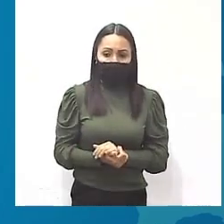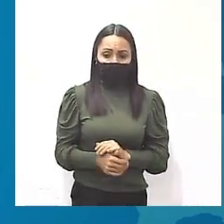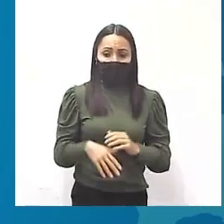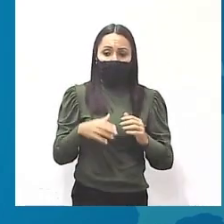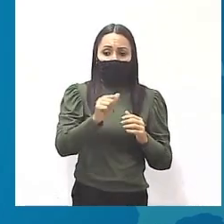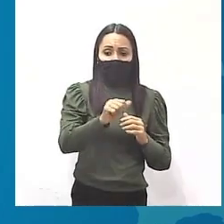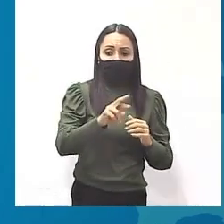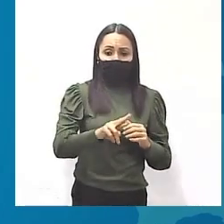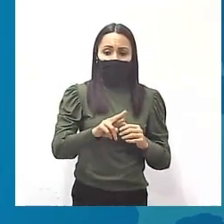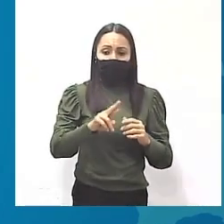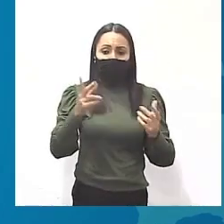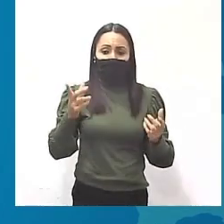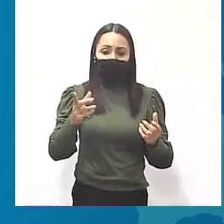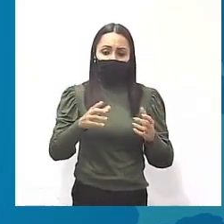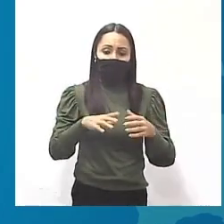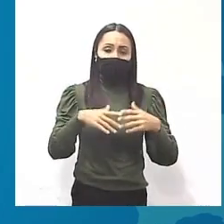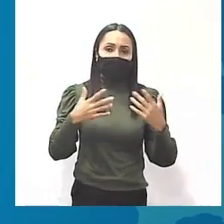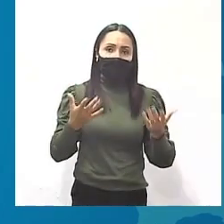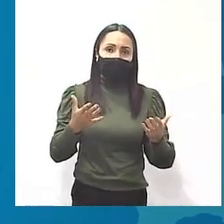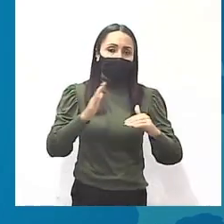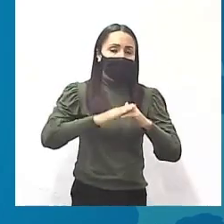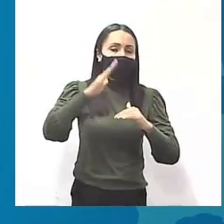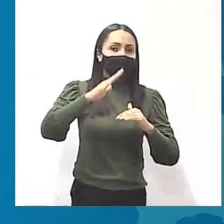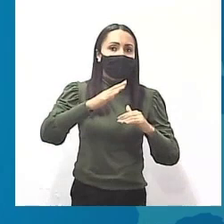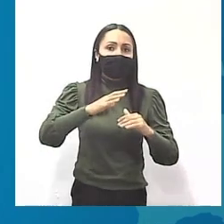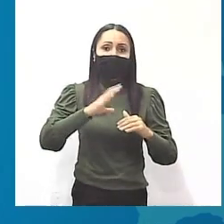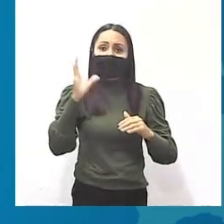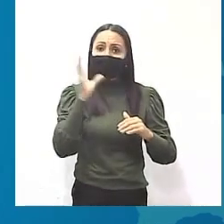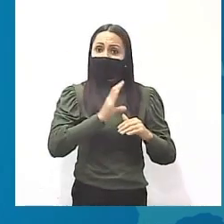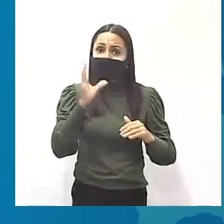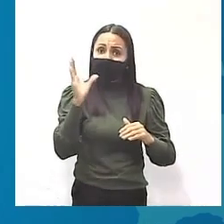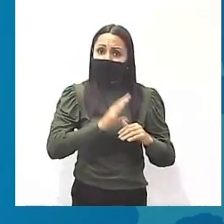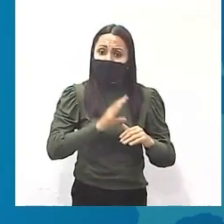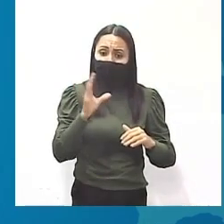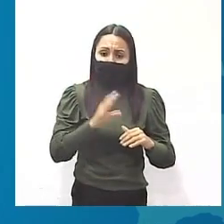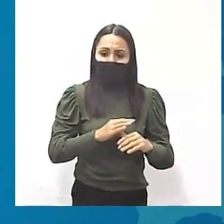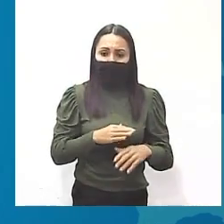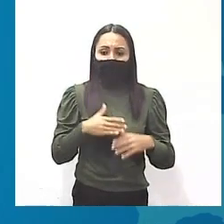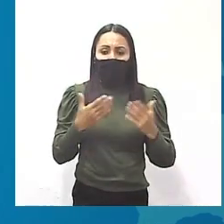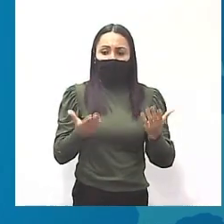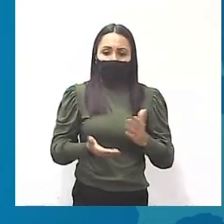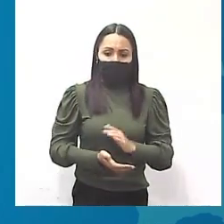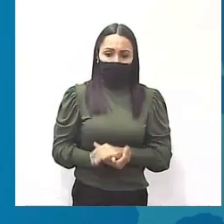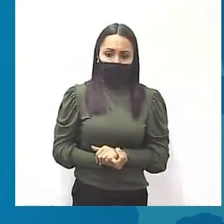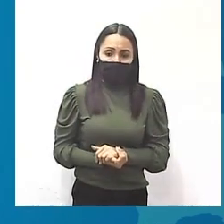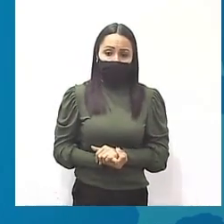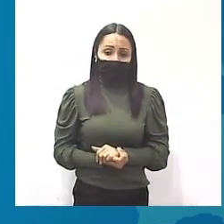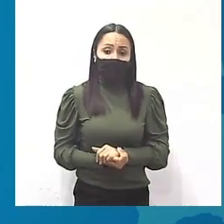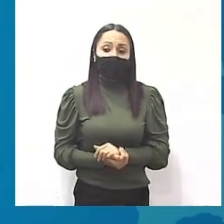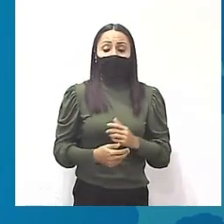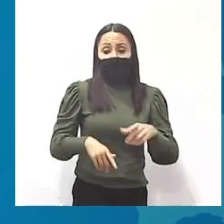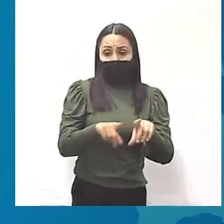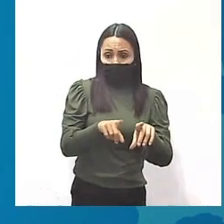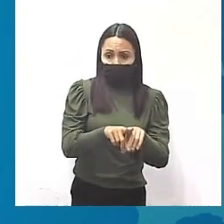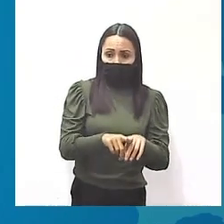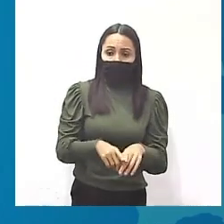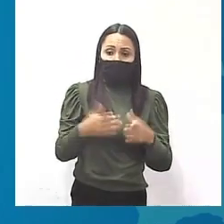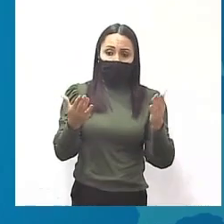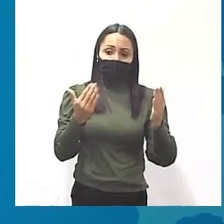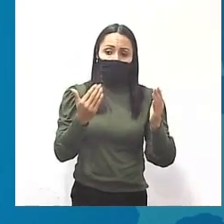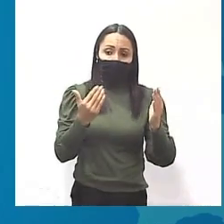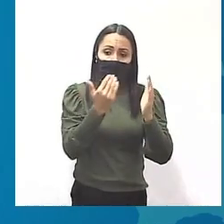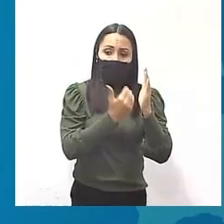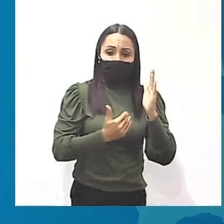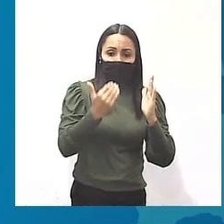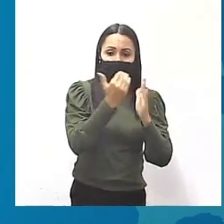ar ele vai ficar o quê? Mais aquecido e vai causar as ilhas de calor. Além disso, quanto maior